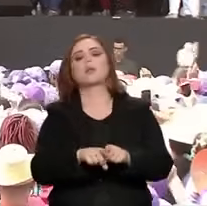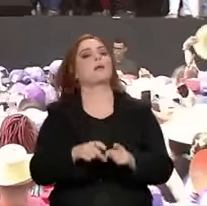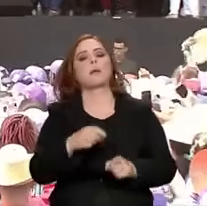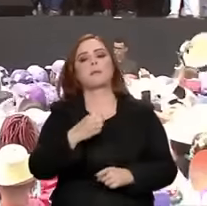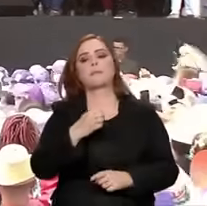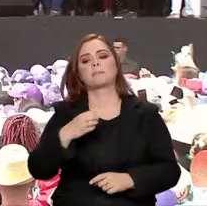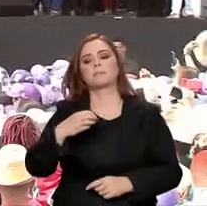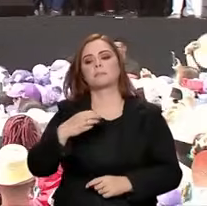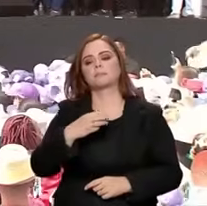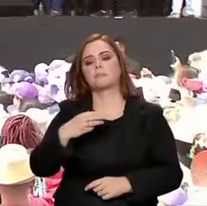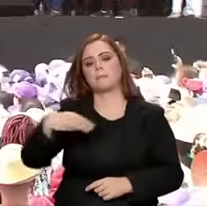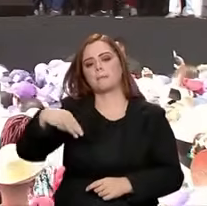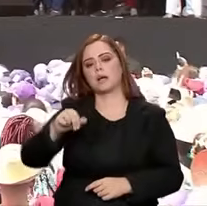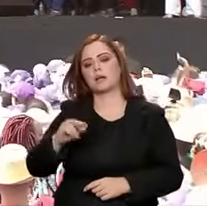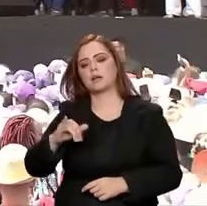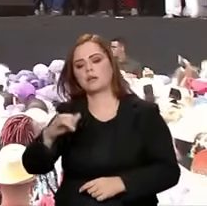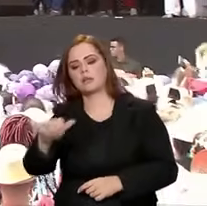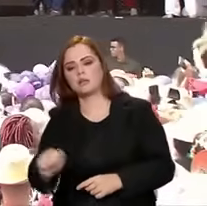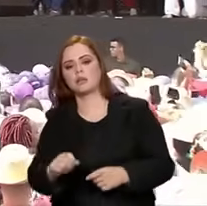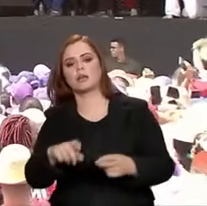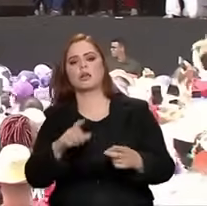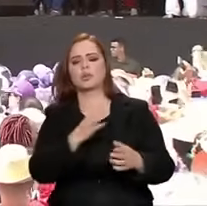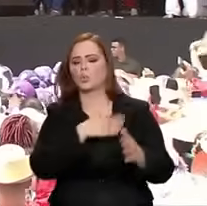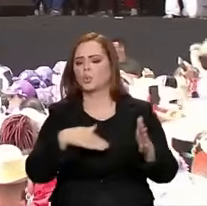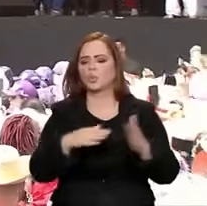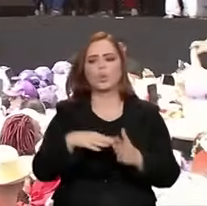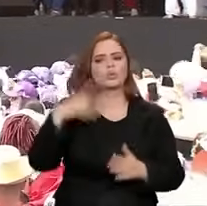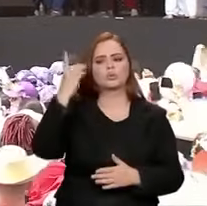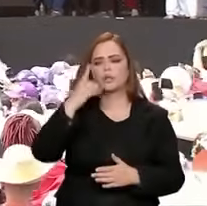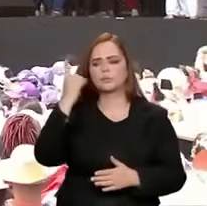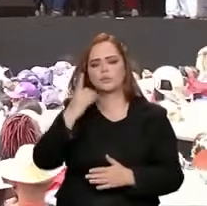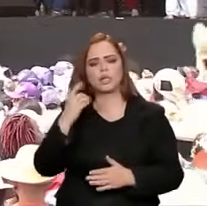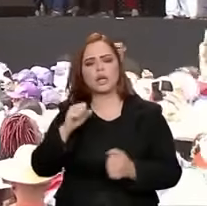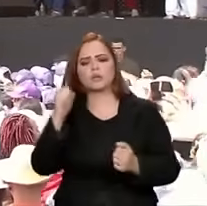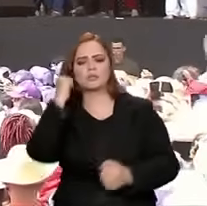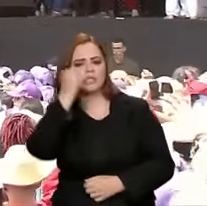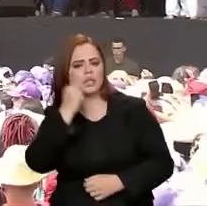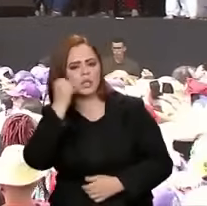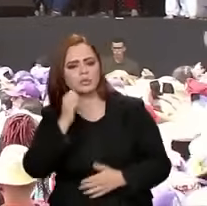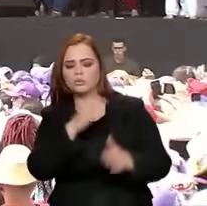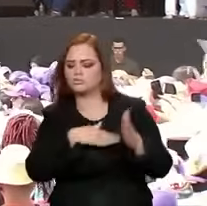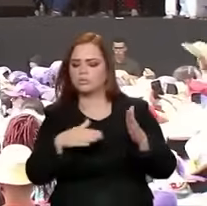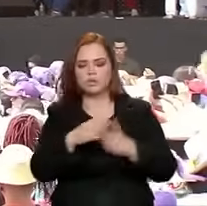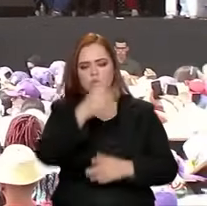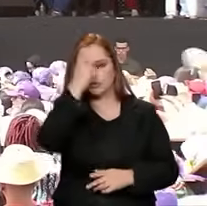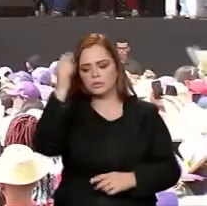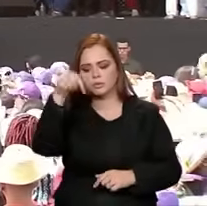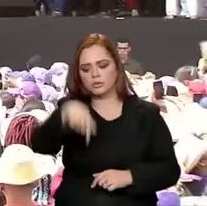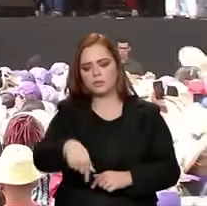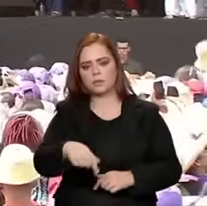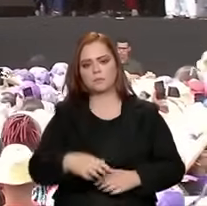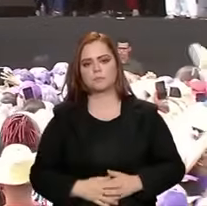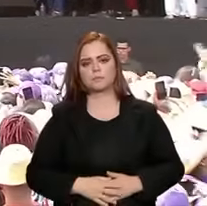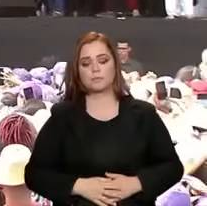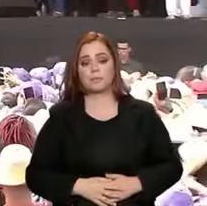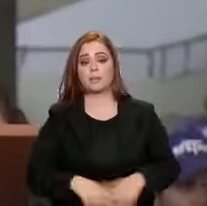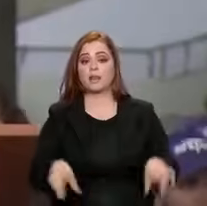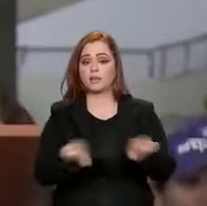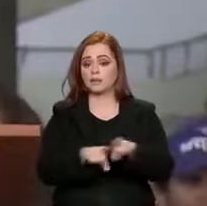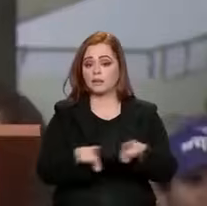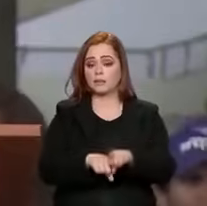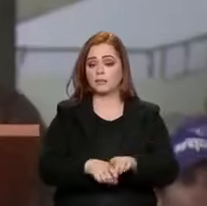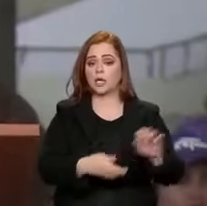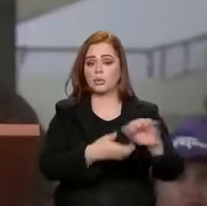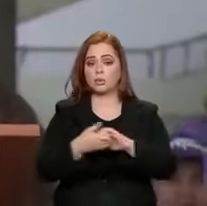Rosário em nome dela abraçar todos os deputados deputados e senadores e senadores aqui presentes e